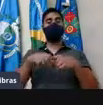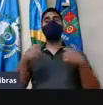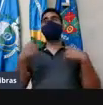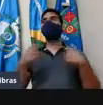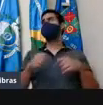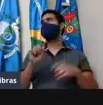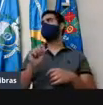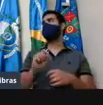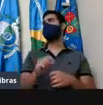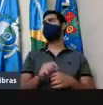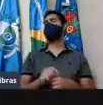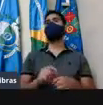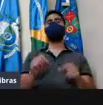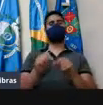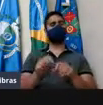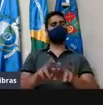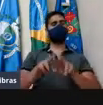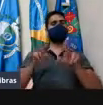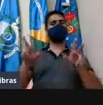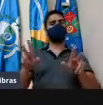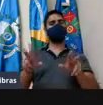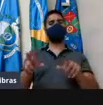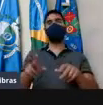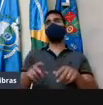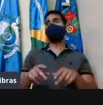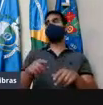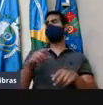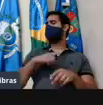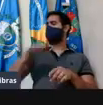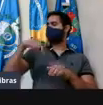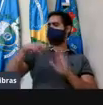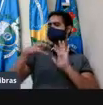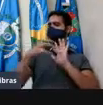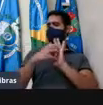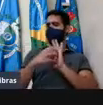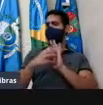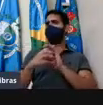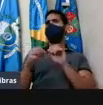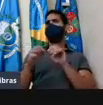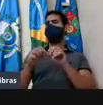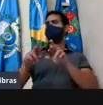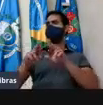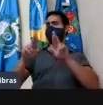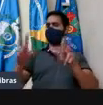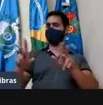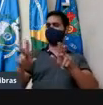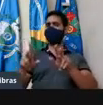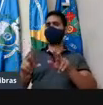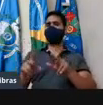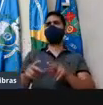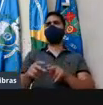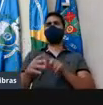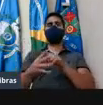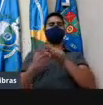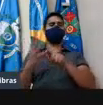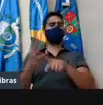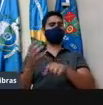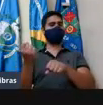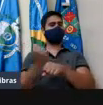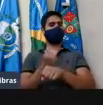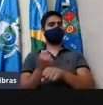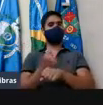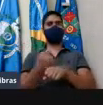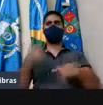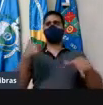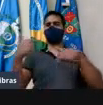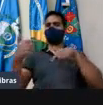Rafael, fazer a diferença. Como essa casa fez diferença nesses 4 anos,